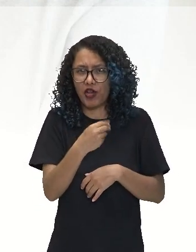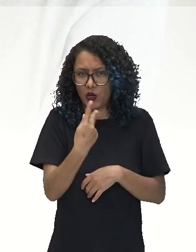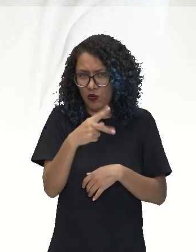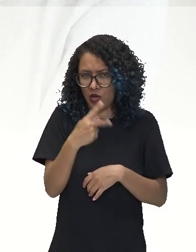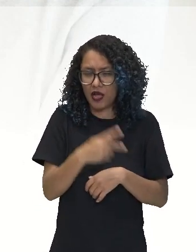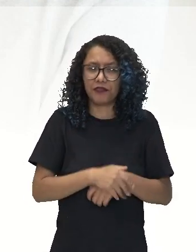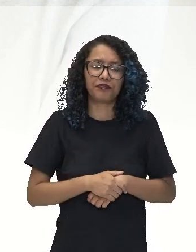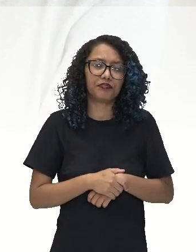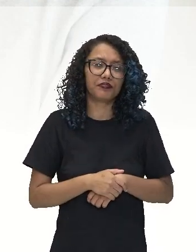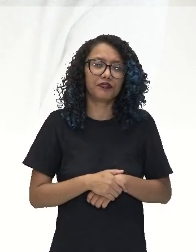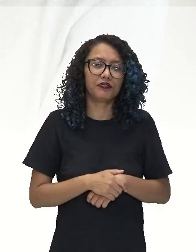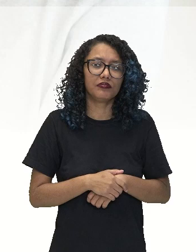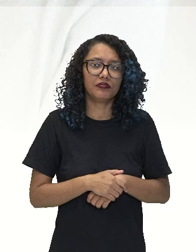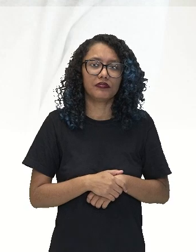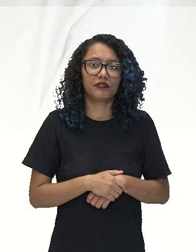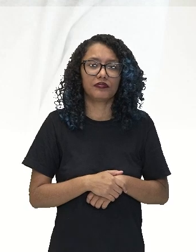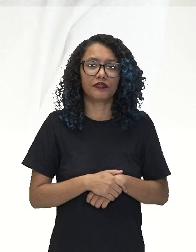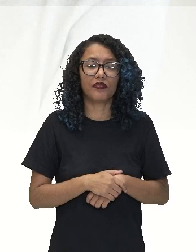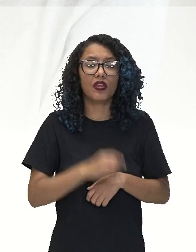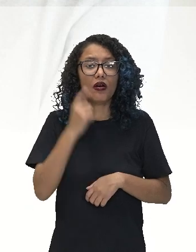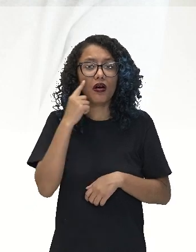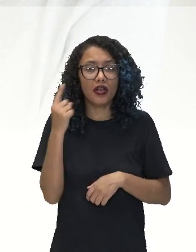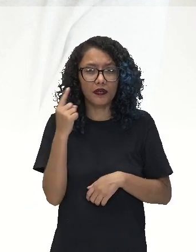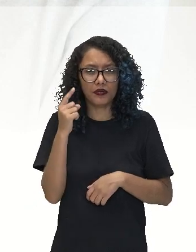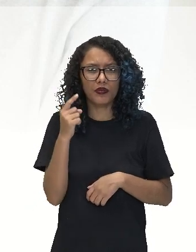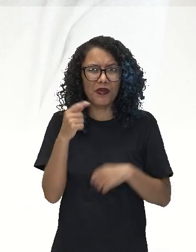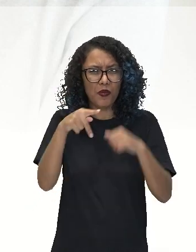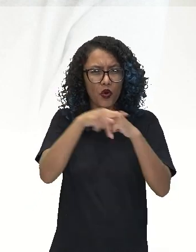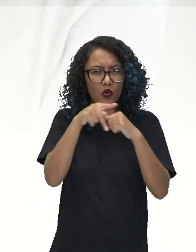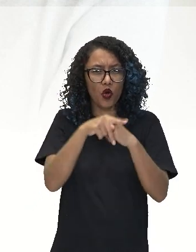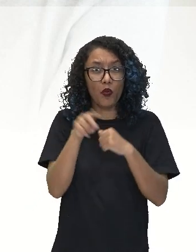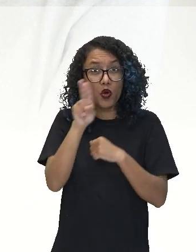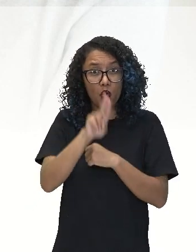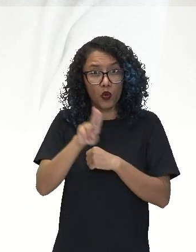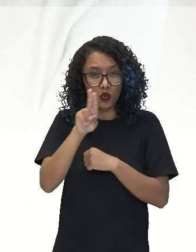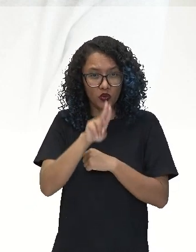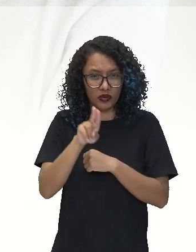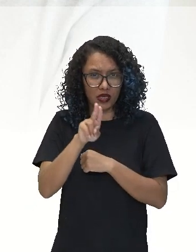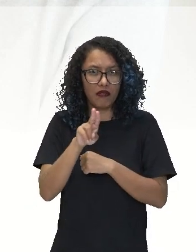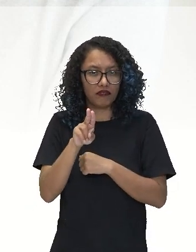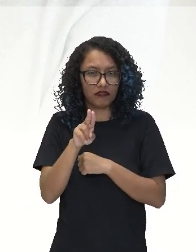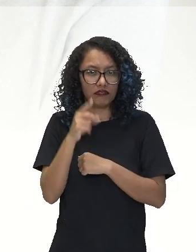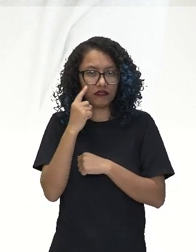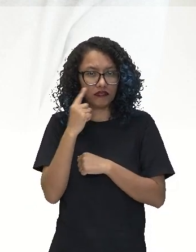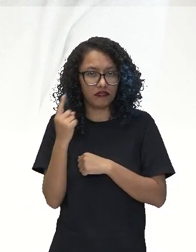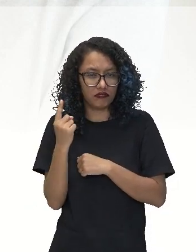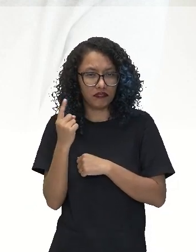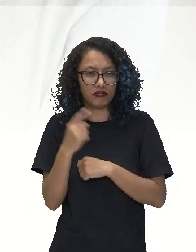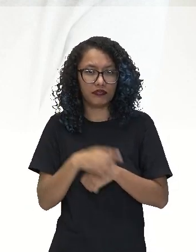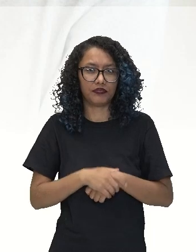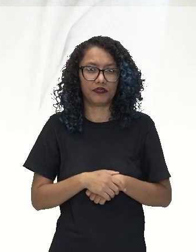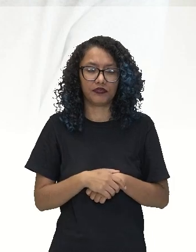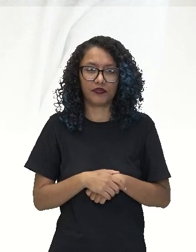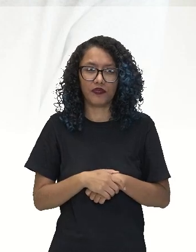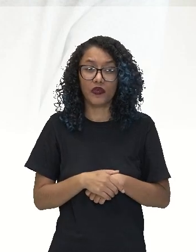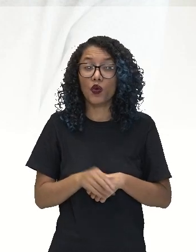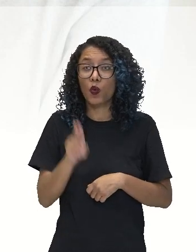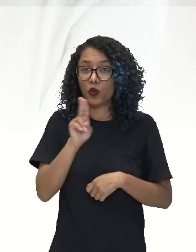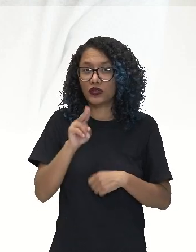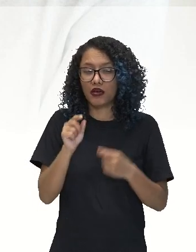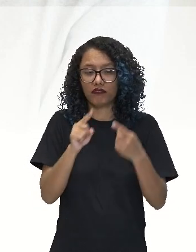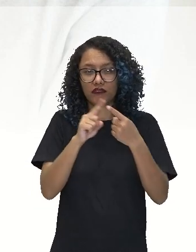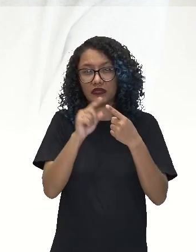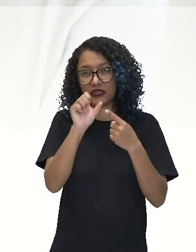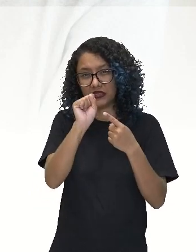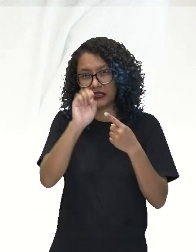jogo aqui de pronomes que ele usa, né? Ó, ele fala do se, aí vem na frase, ele faz uso do se e do